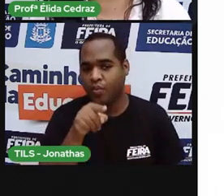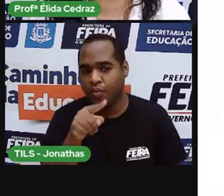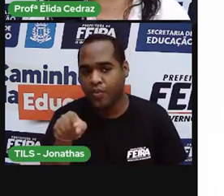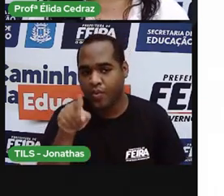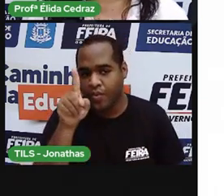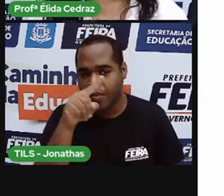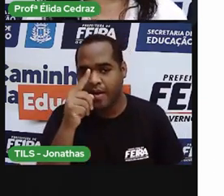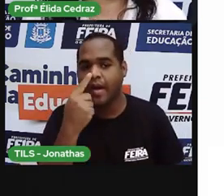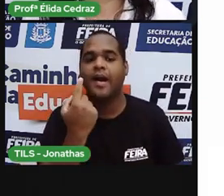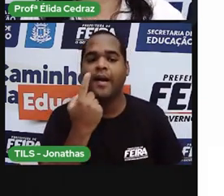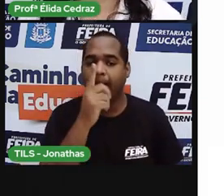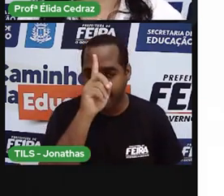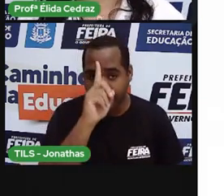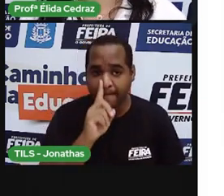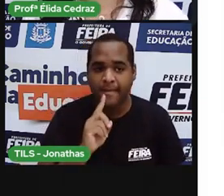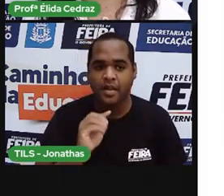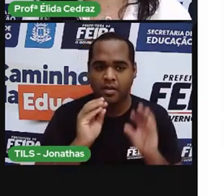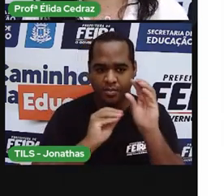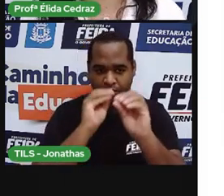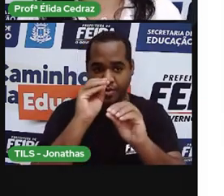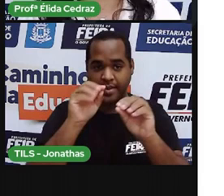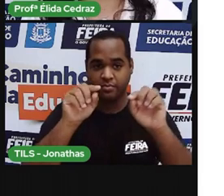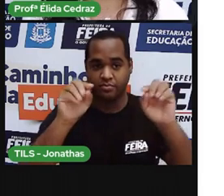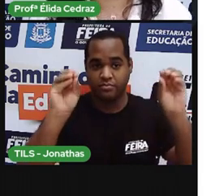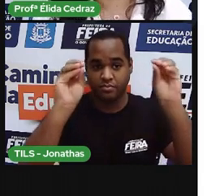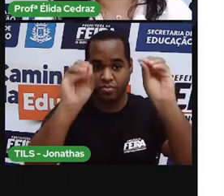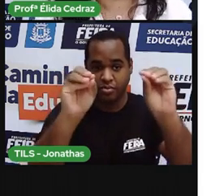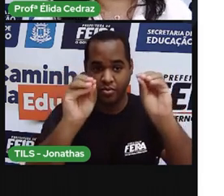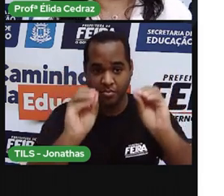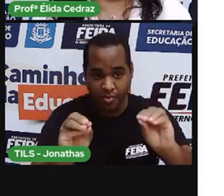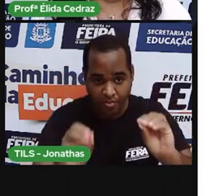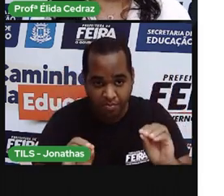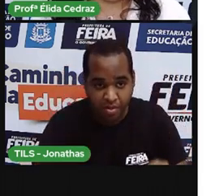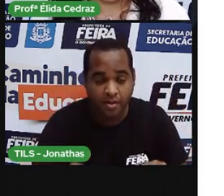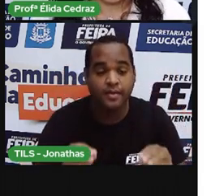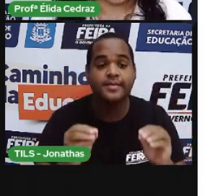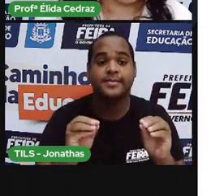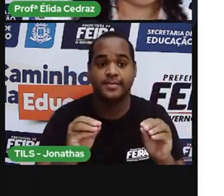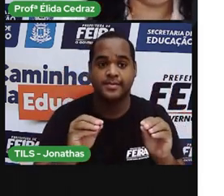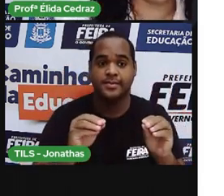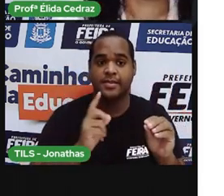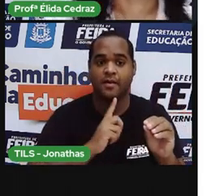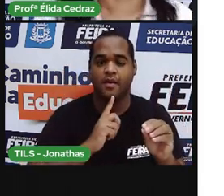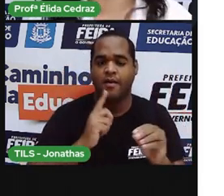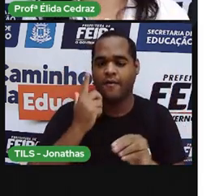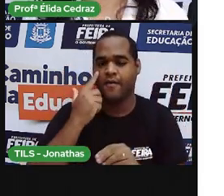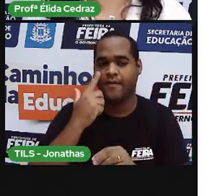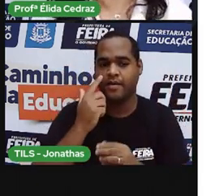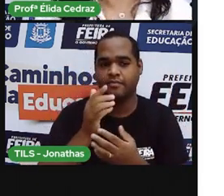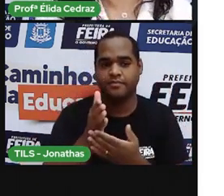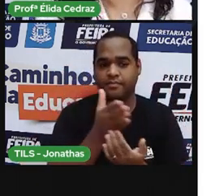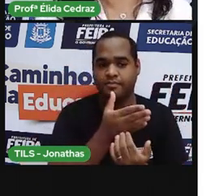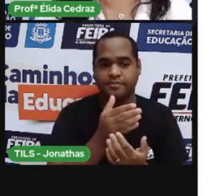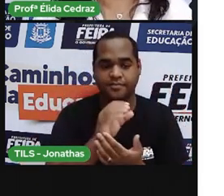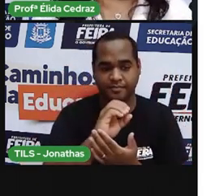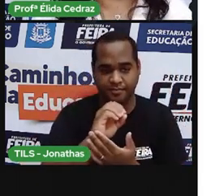retângulos amarelos. Agora a prova vai ler com o espaço.